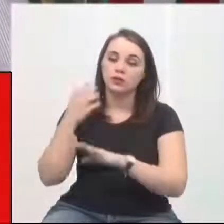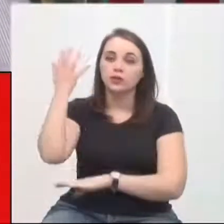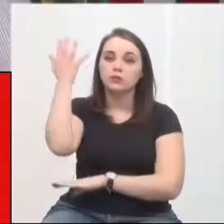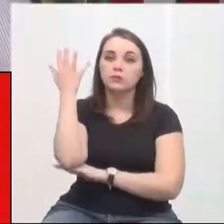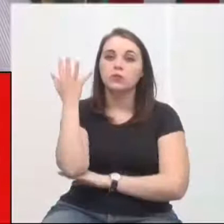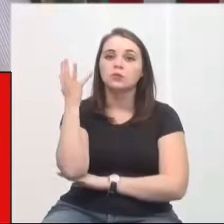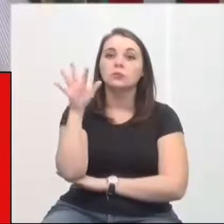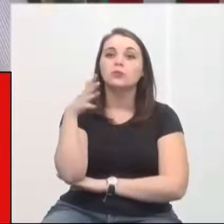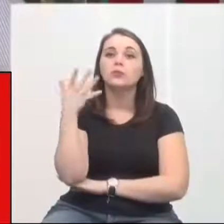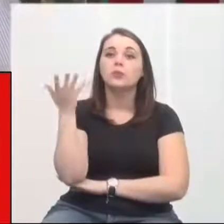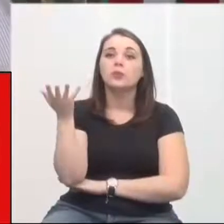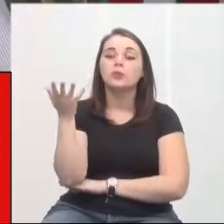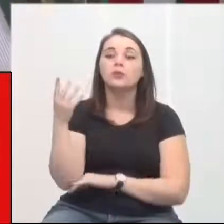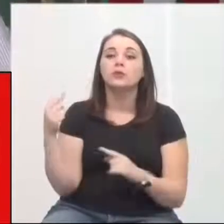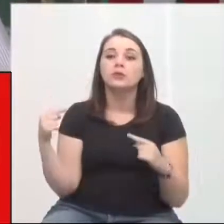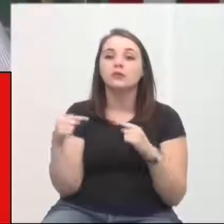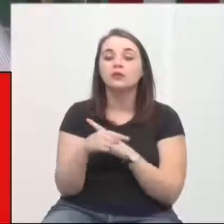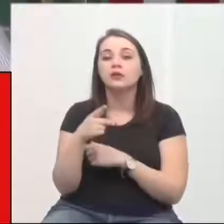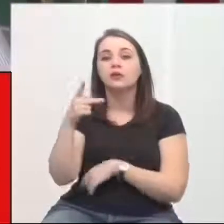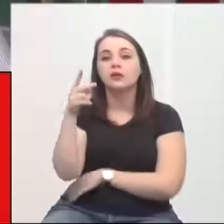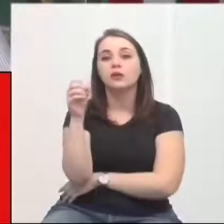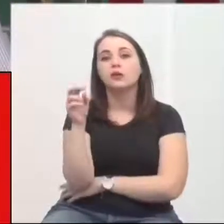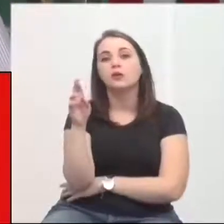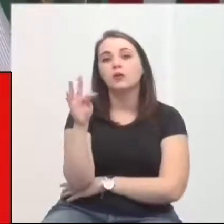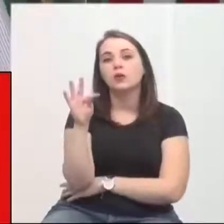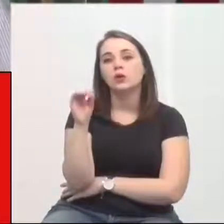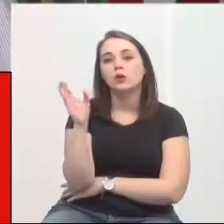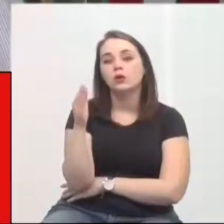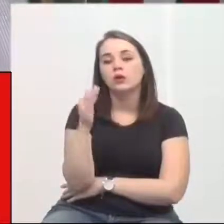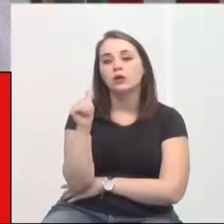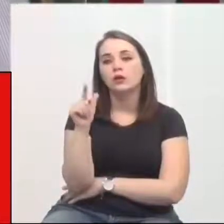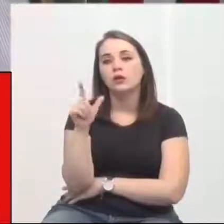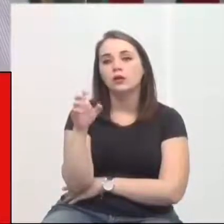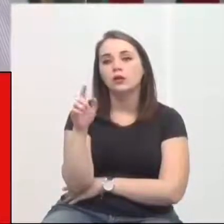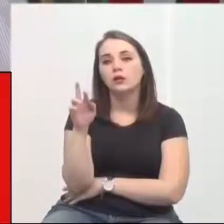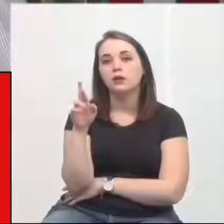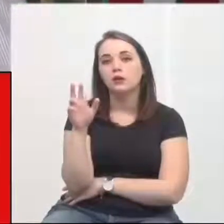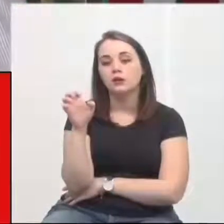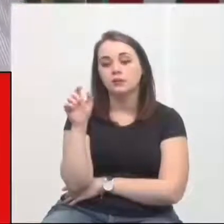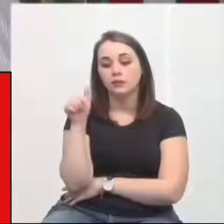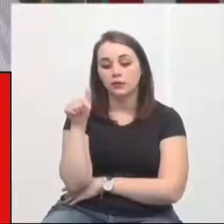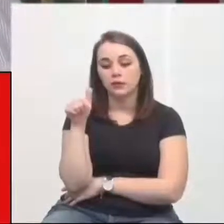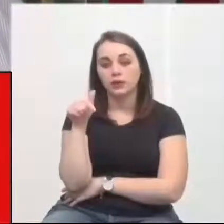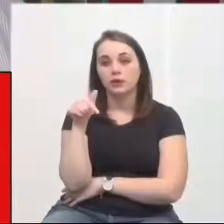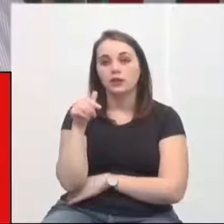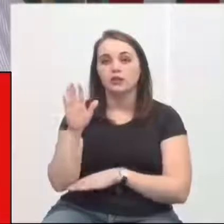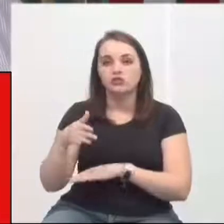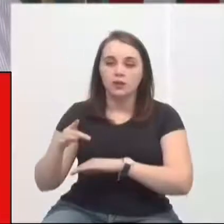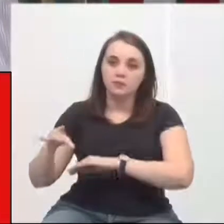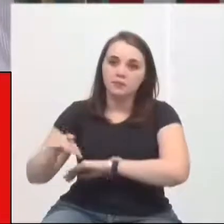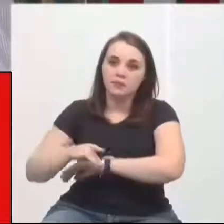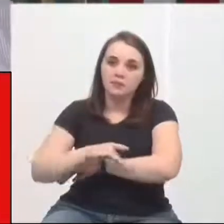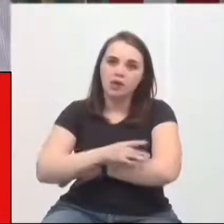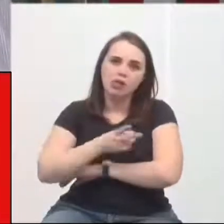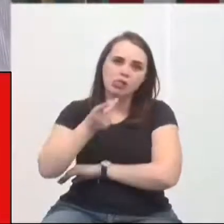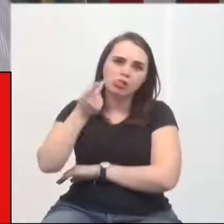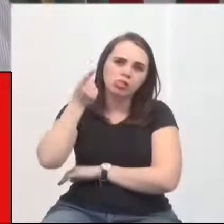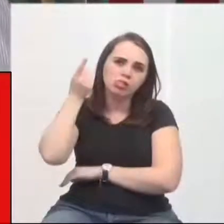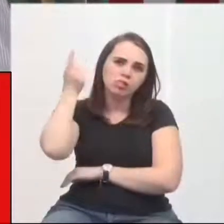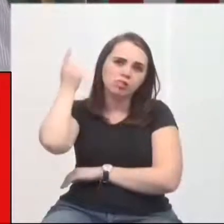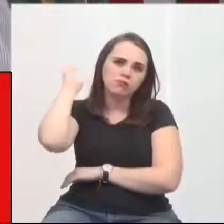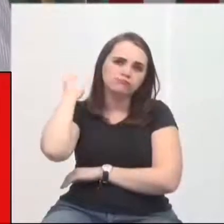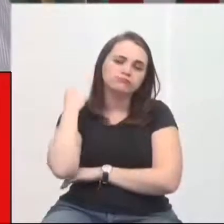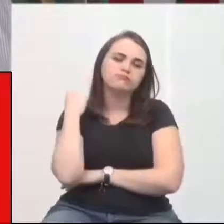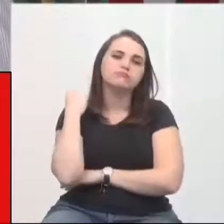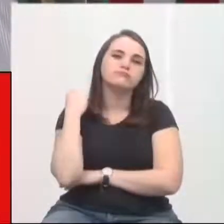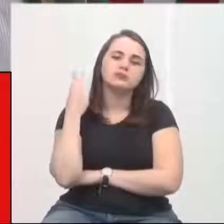Próspera é a Avenida Porto Alegre. A Avenida Porto Alegre, ela foi pavimentada lá atrás e